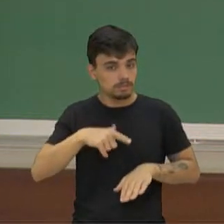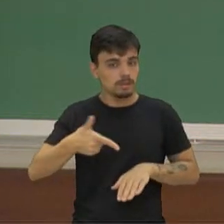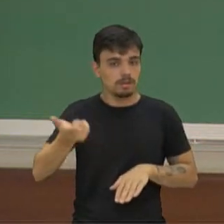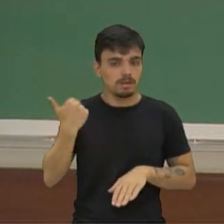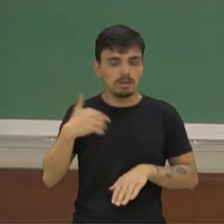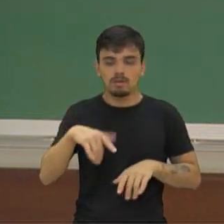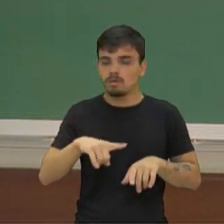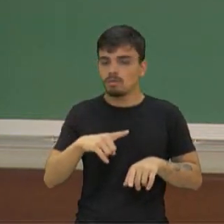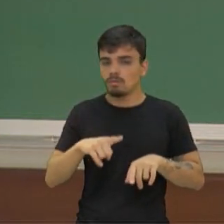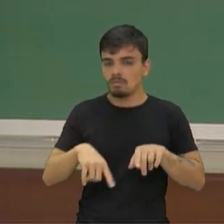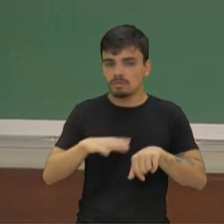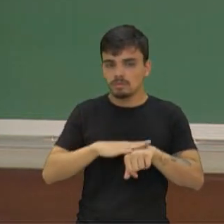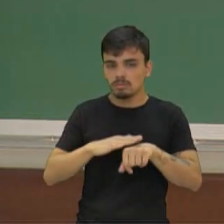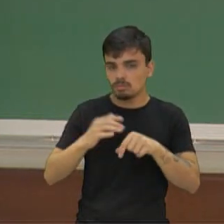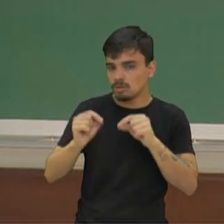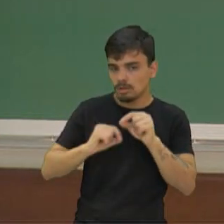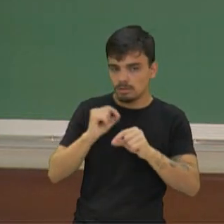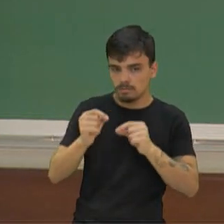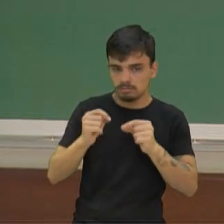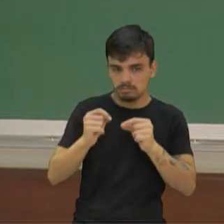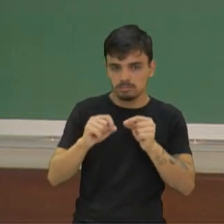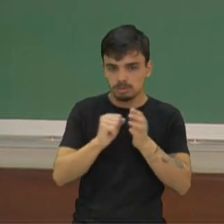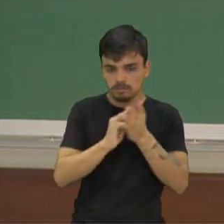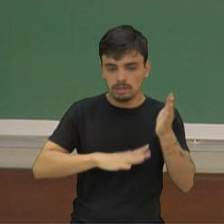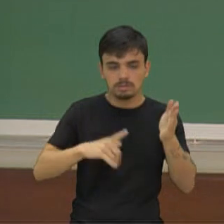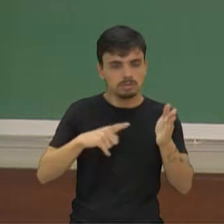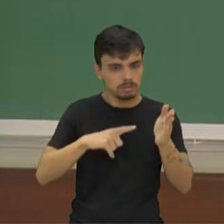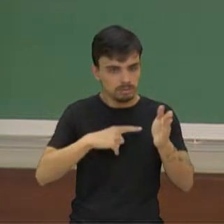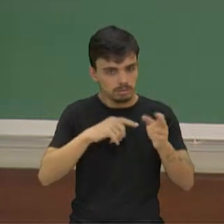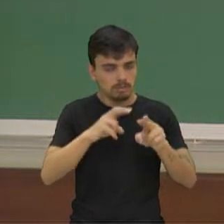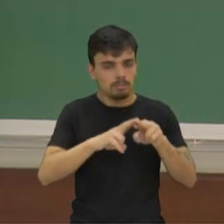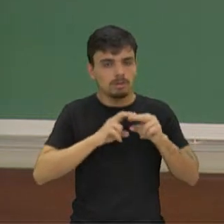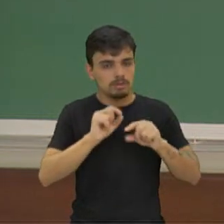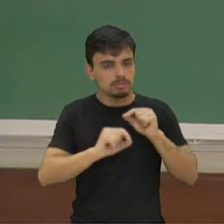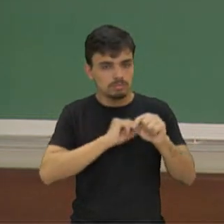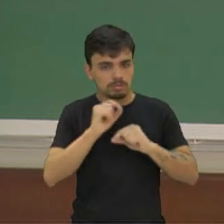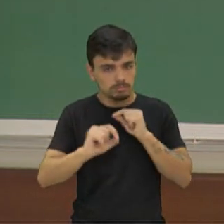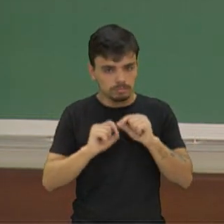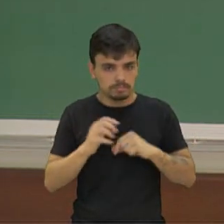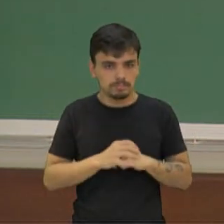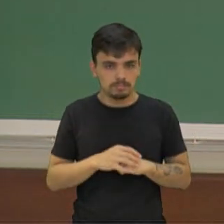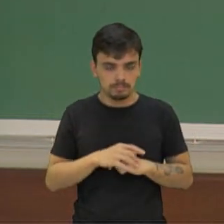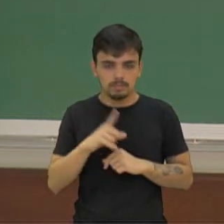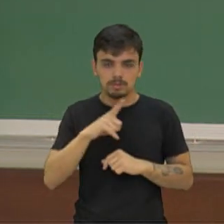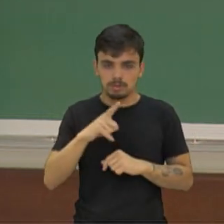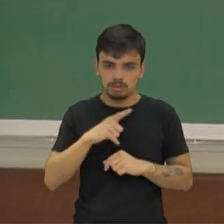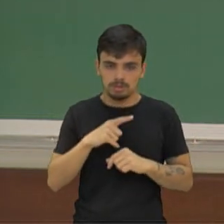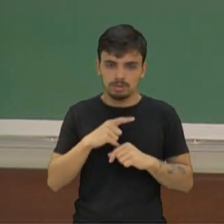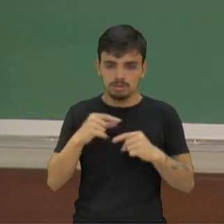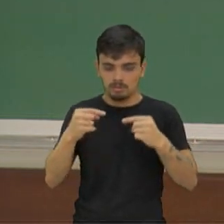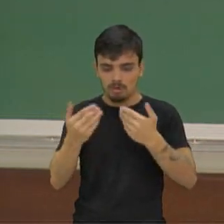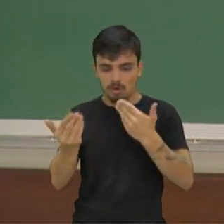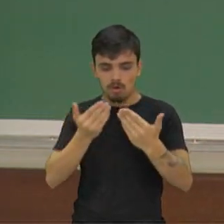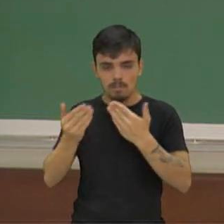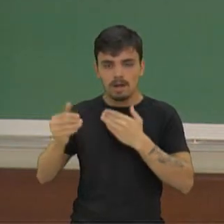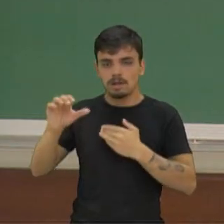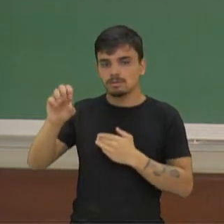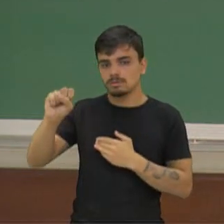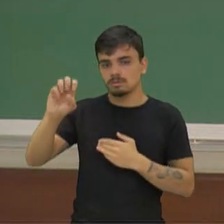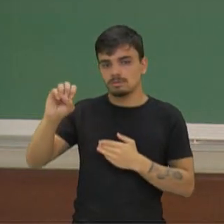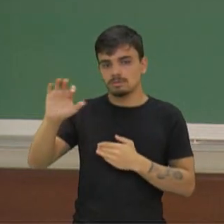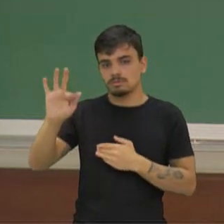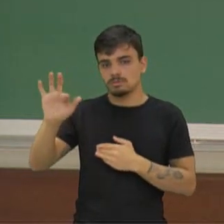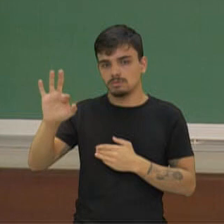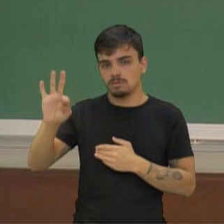outra hora, eu fiz um problema que tinha a corrente, porque tinha medido com software. Agora não. Agora a gente vai deduzir essa